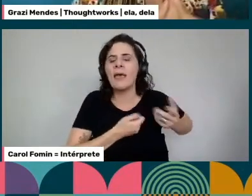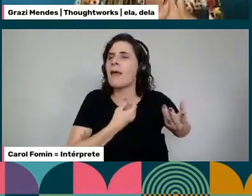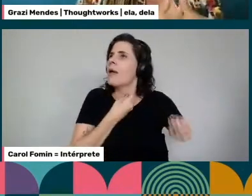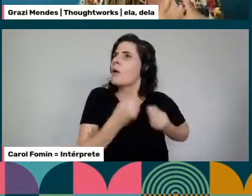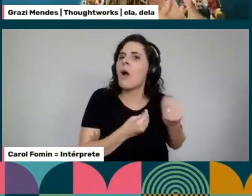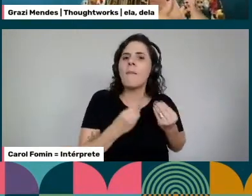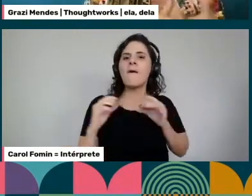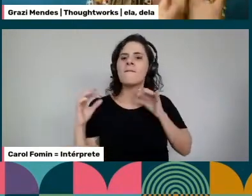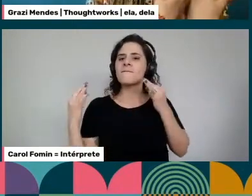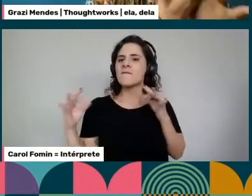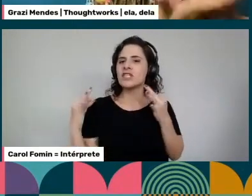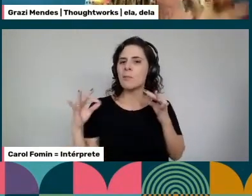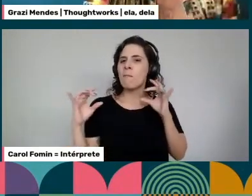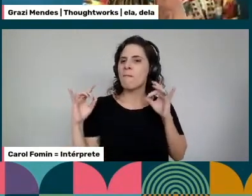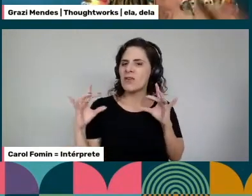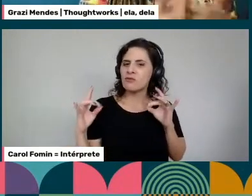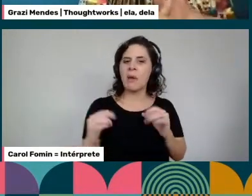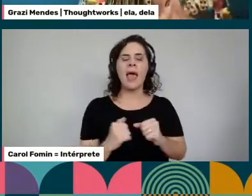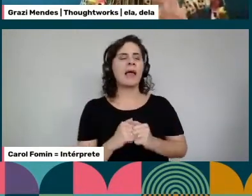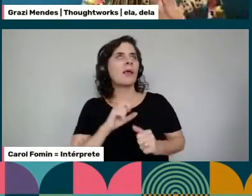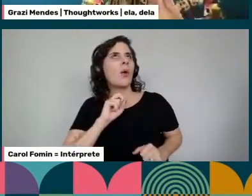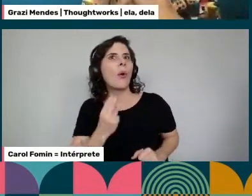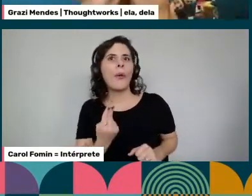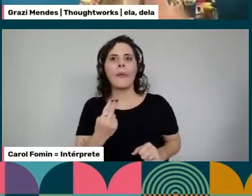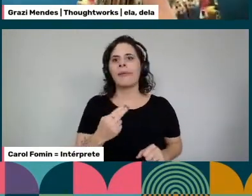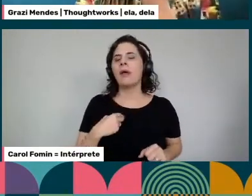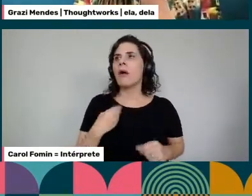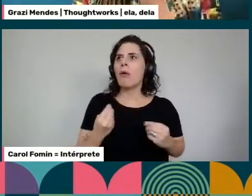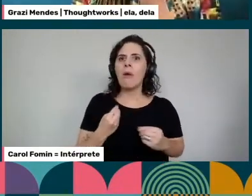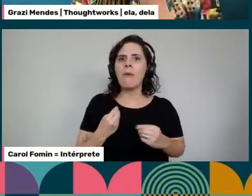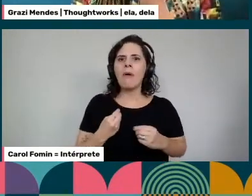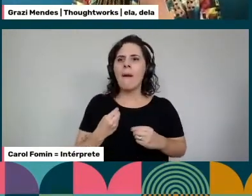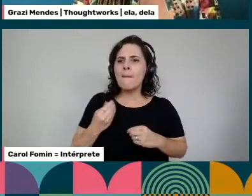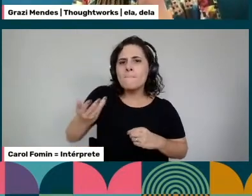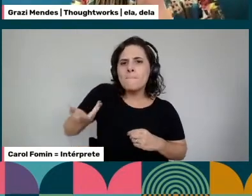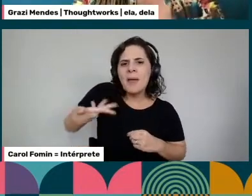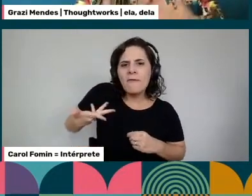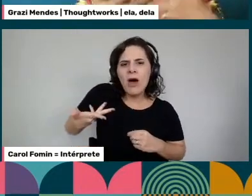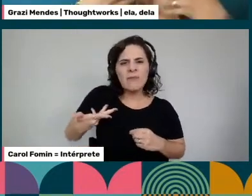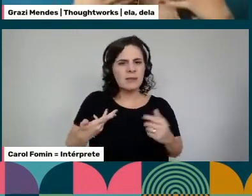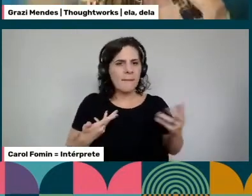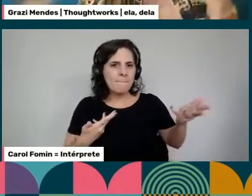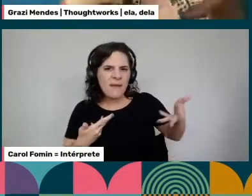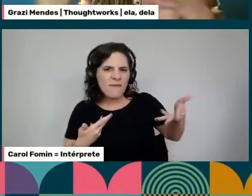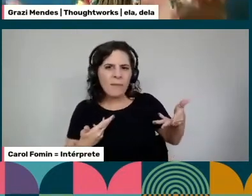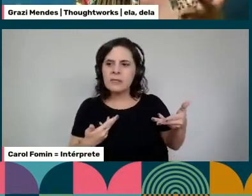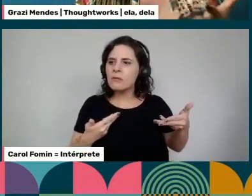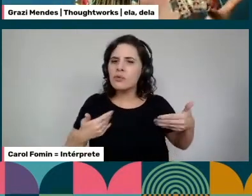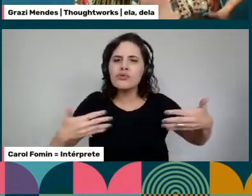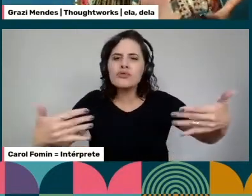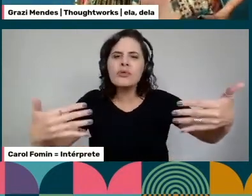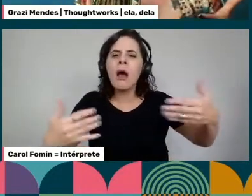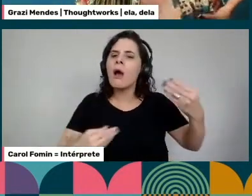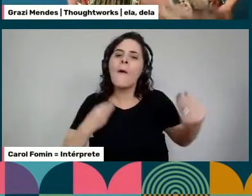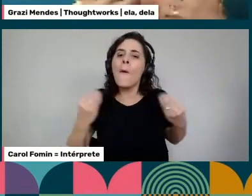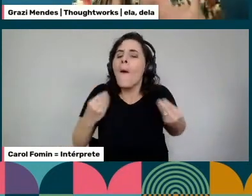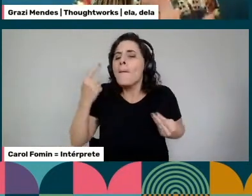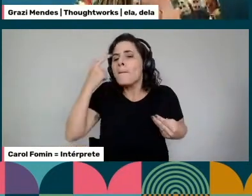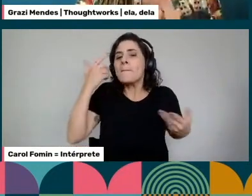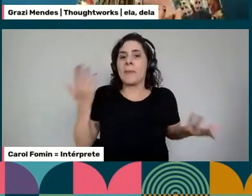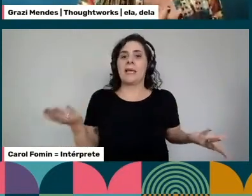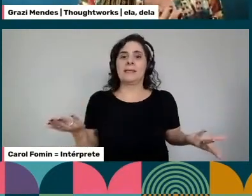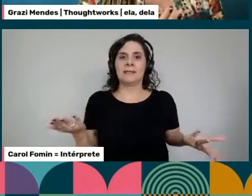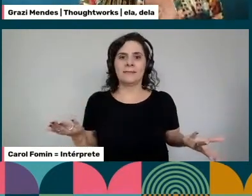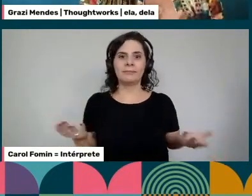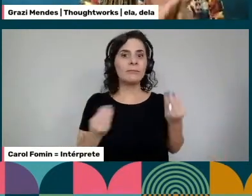feedback, como que a gente pensa num processo de performance, como que a gente olha para isso, como que a gente conversa com os clientes. A